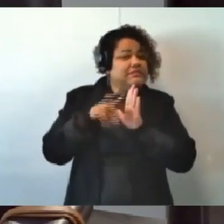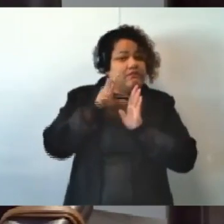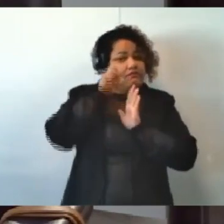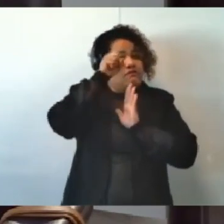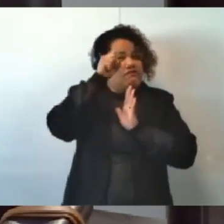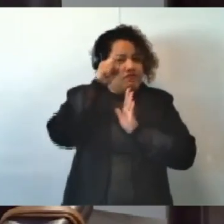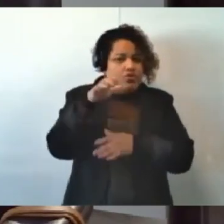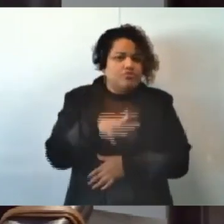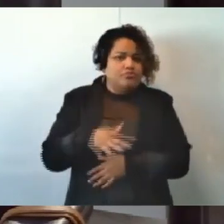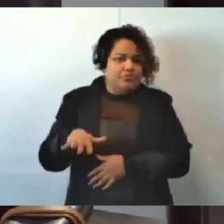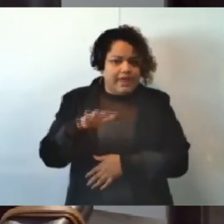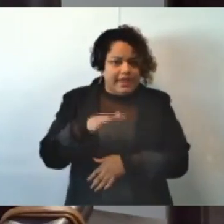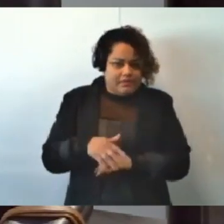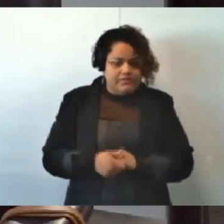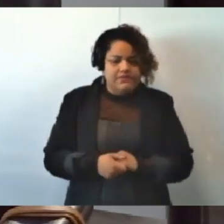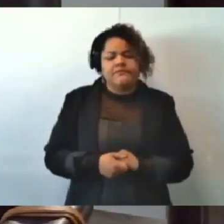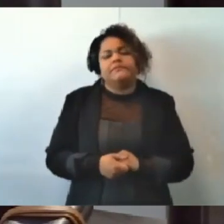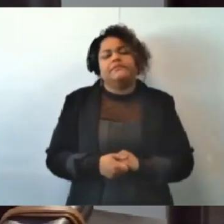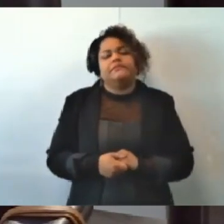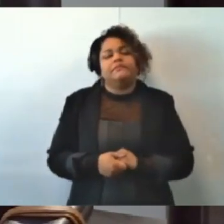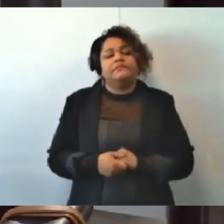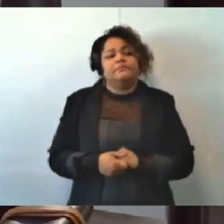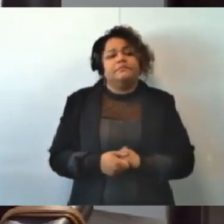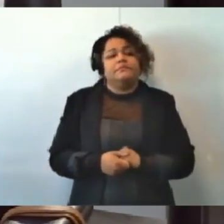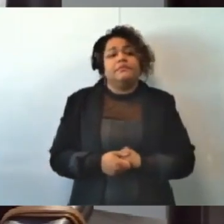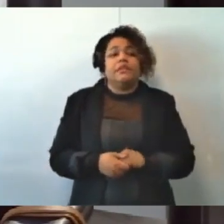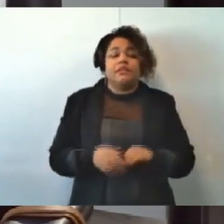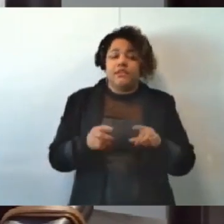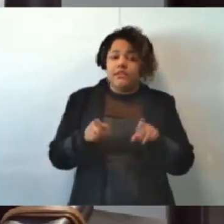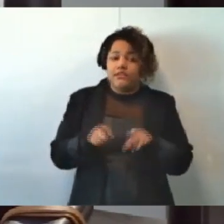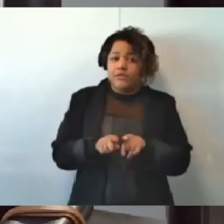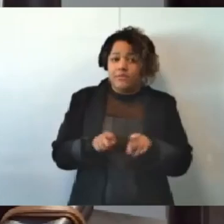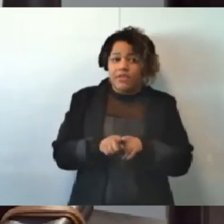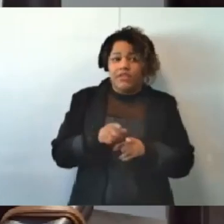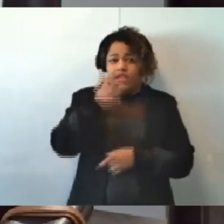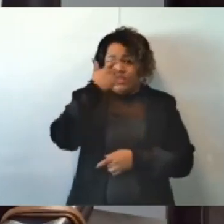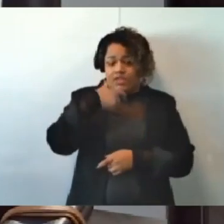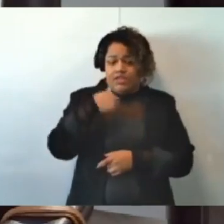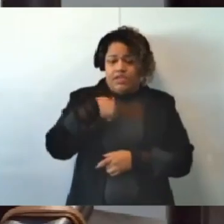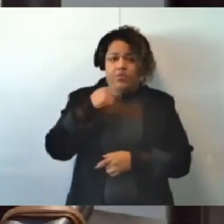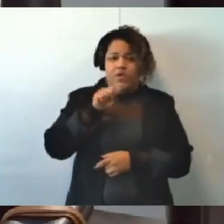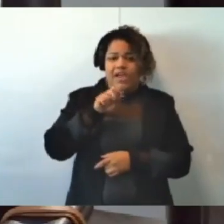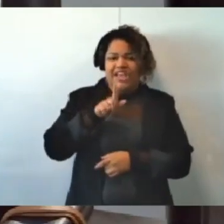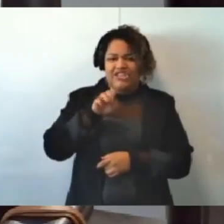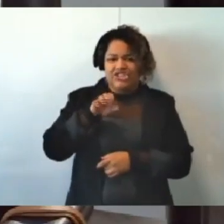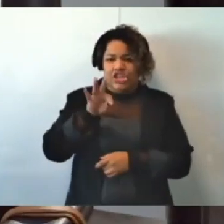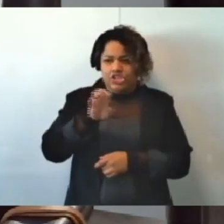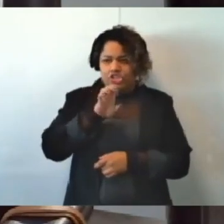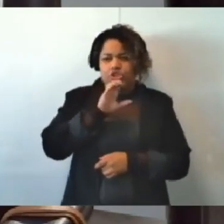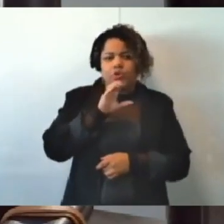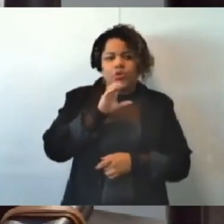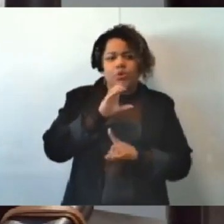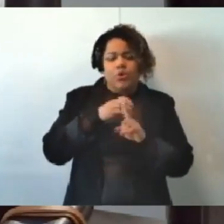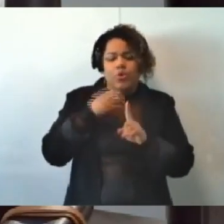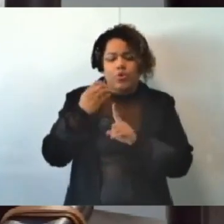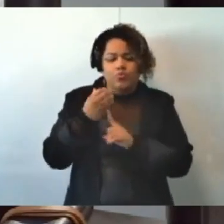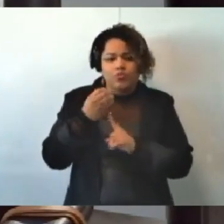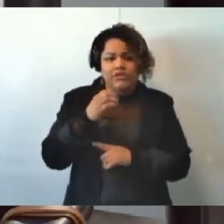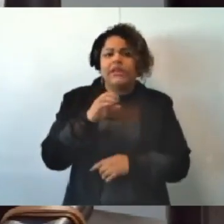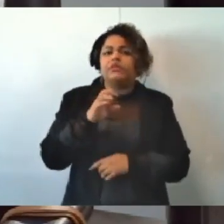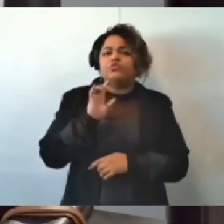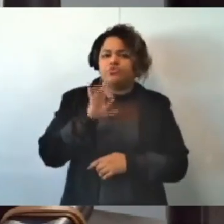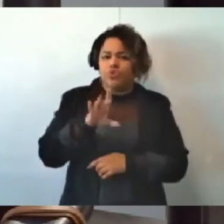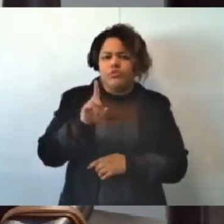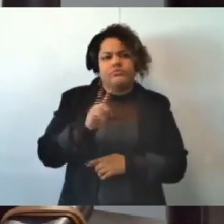Eu quero lembrar também que eu não estou aqui só com agente comunitário. A gente tem que entender, eu venho aqui também como